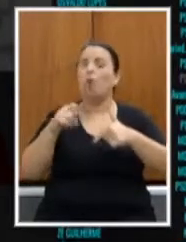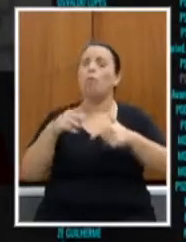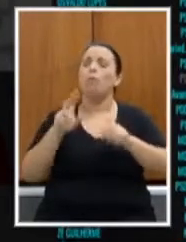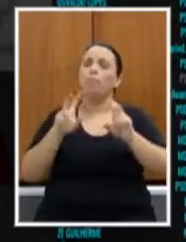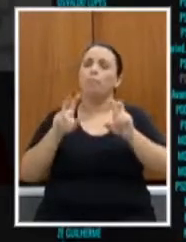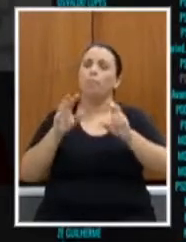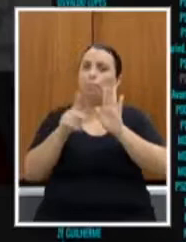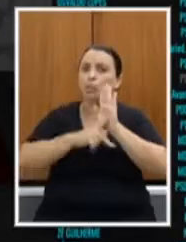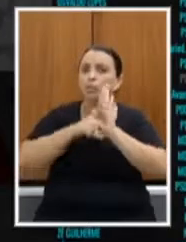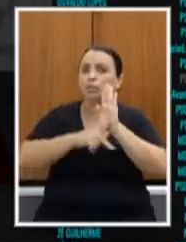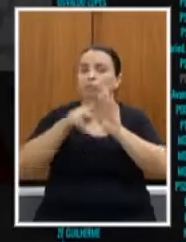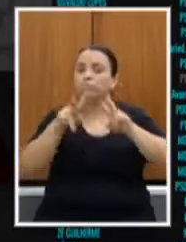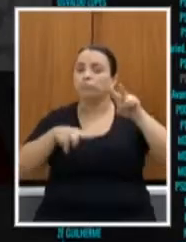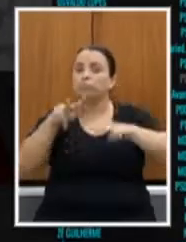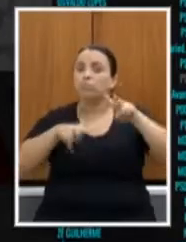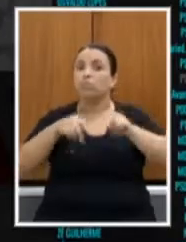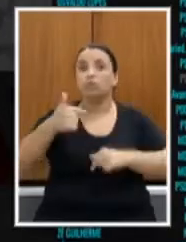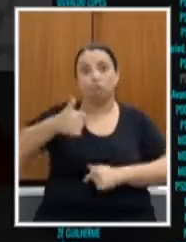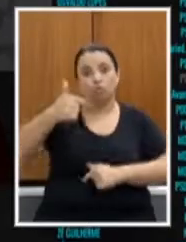Vamos acompanhar.